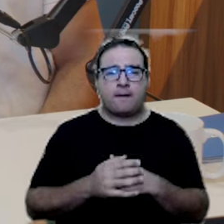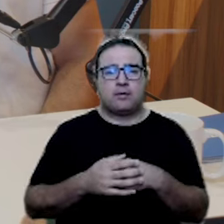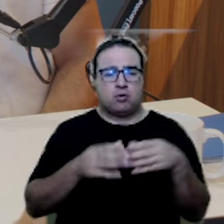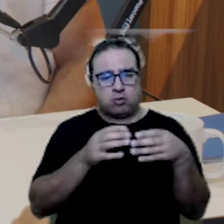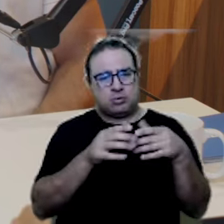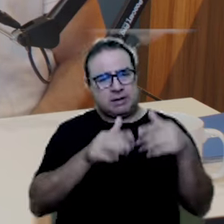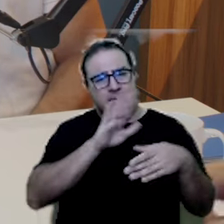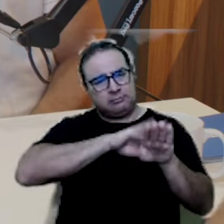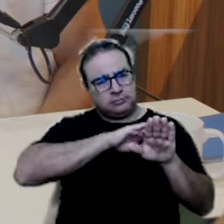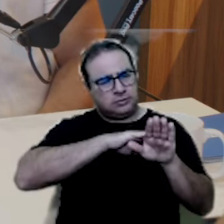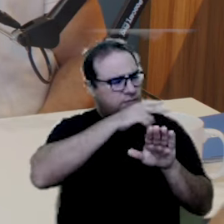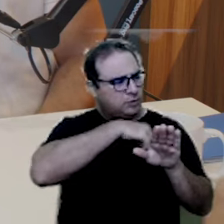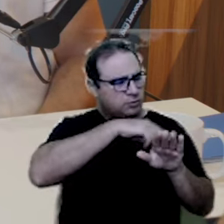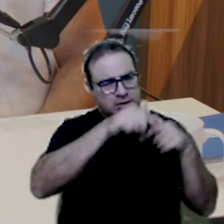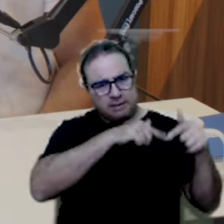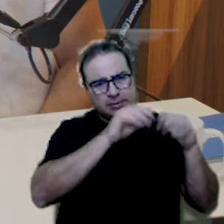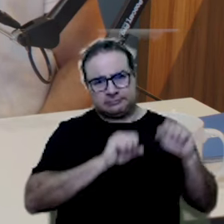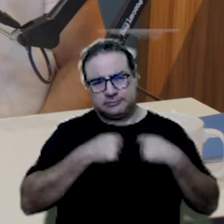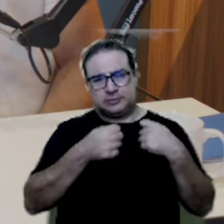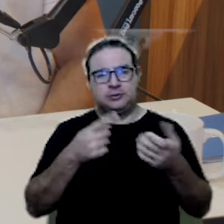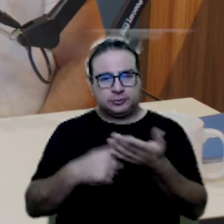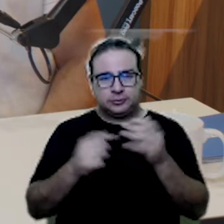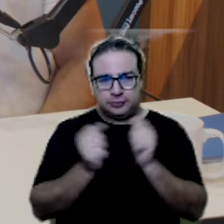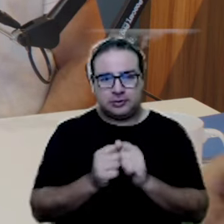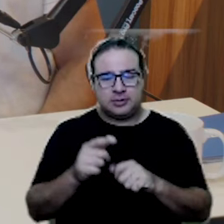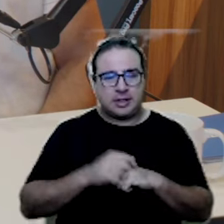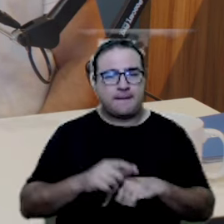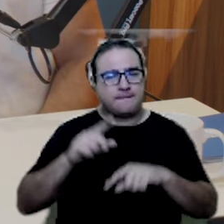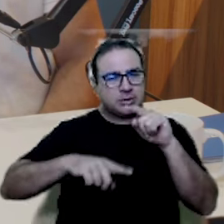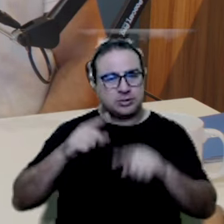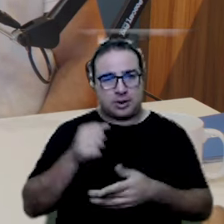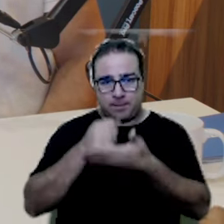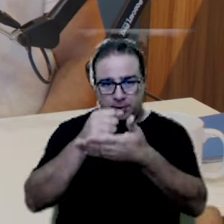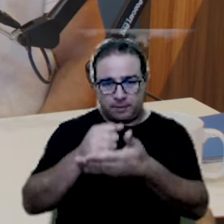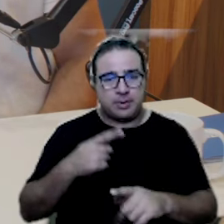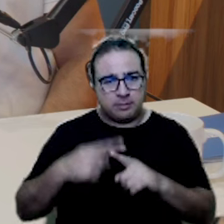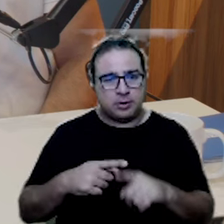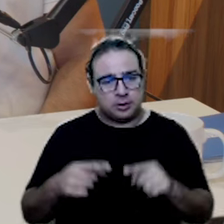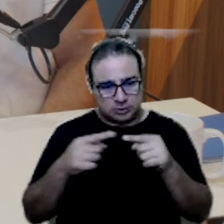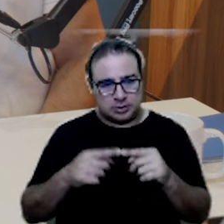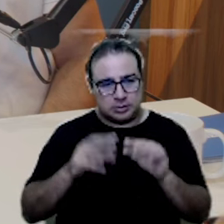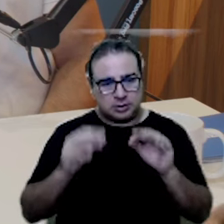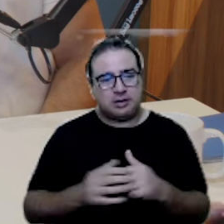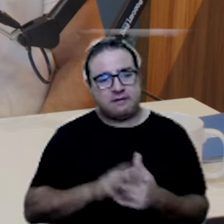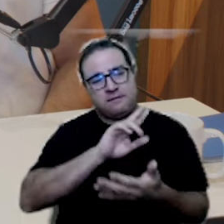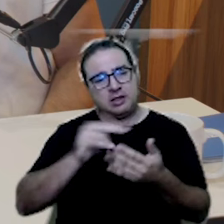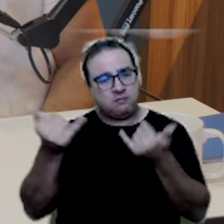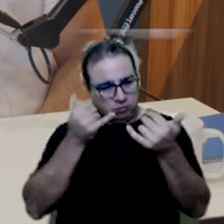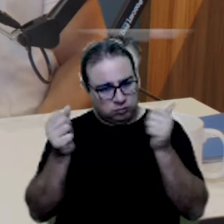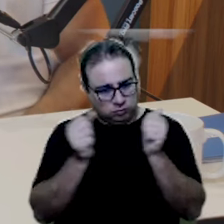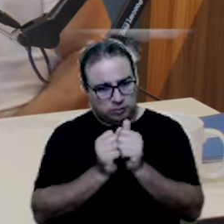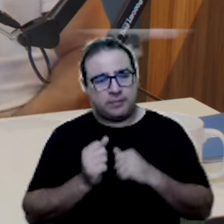nos Bastidores né então contem conosco e fiquem atentos aos materiais de apoio porque tem com certeza